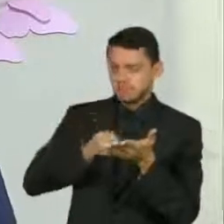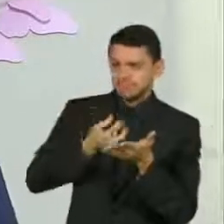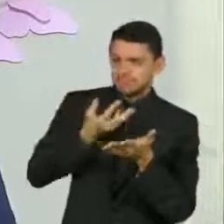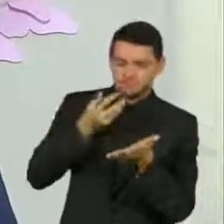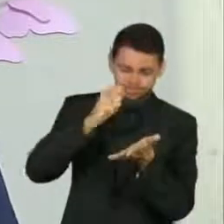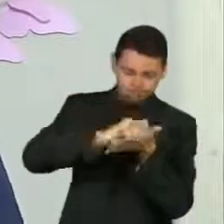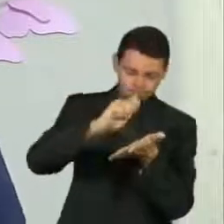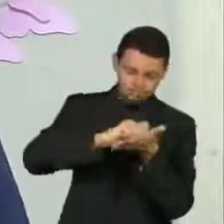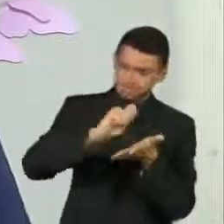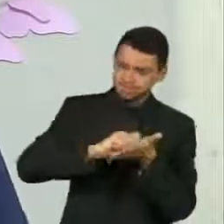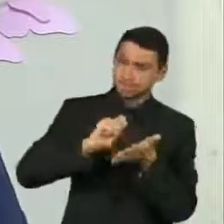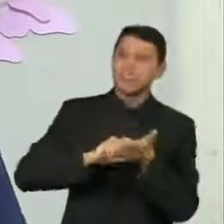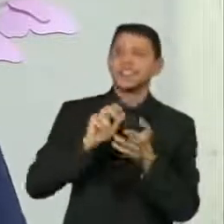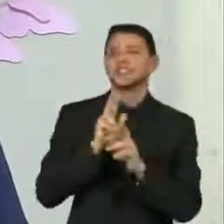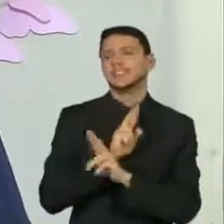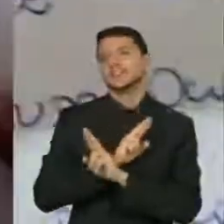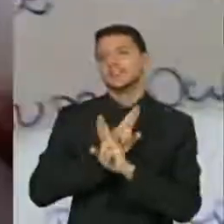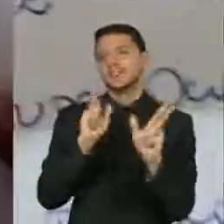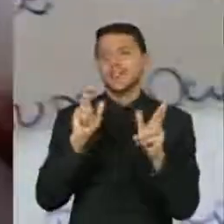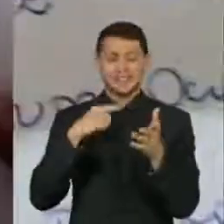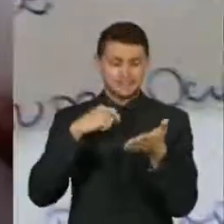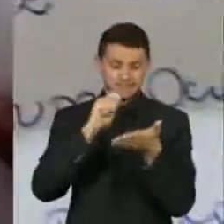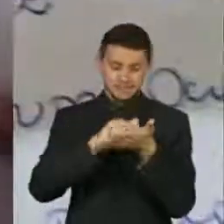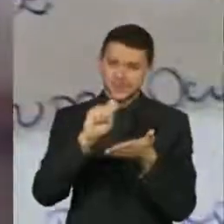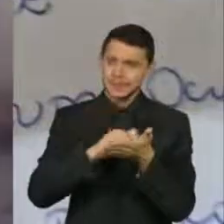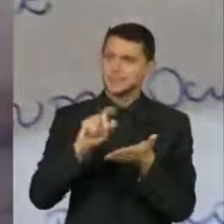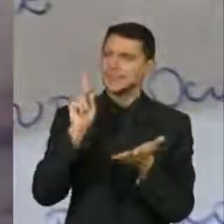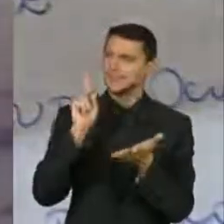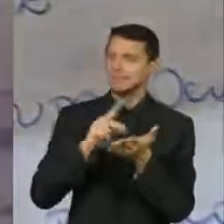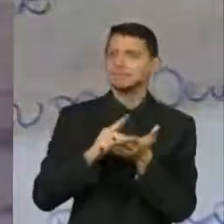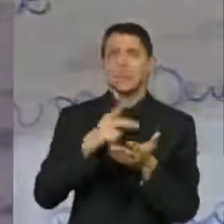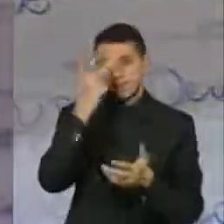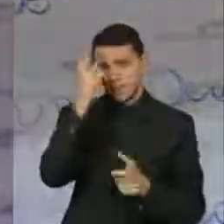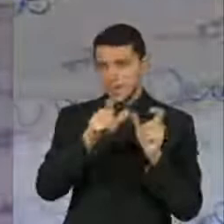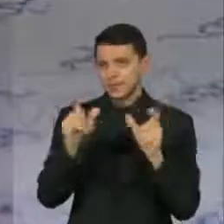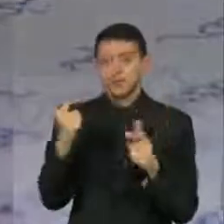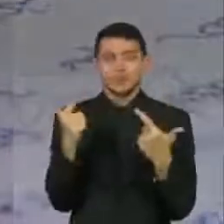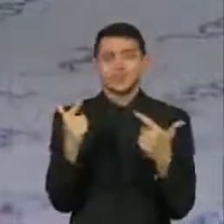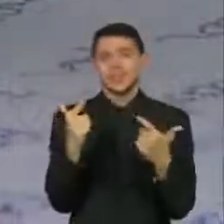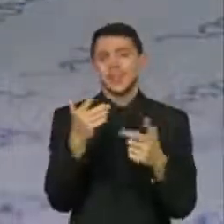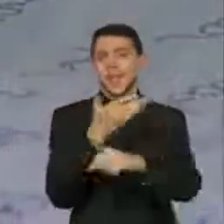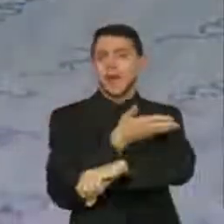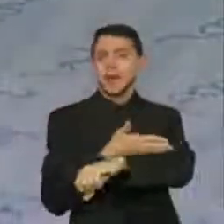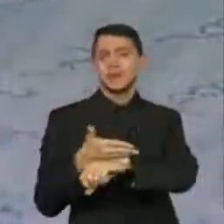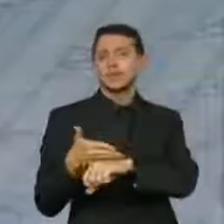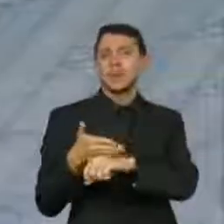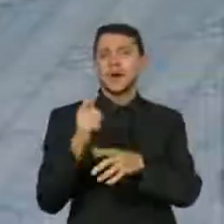é diferente, né? Escrever propriamente, as pessoas não estão acostumadas a escrever.